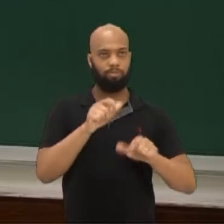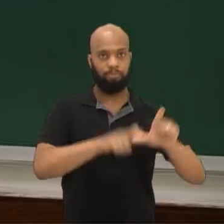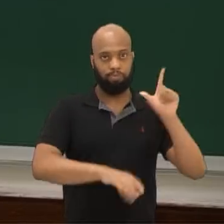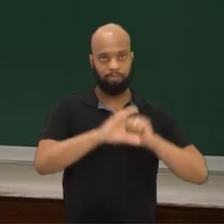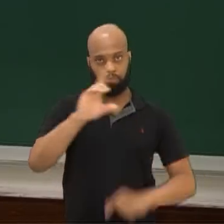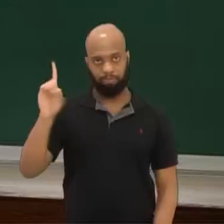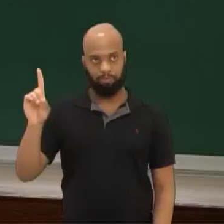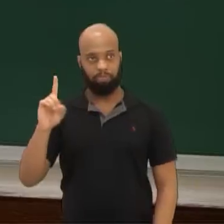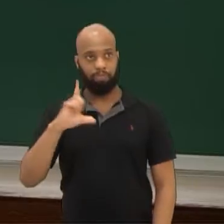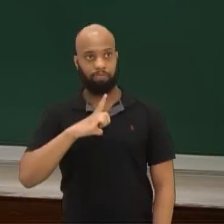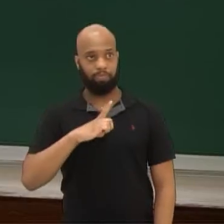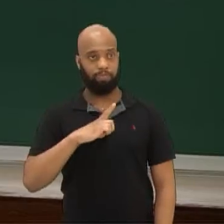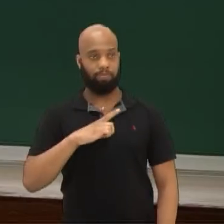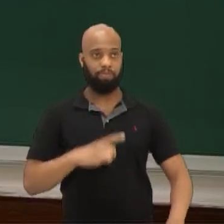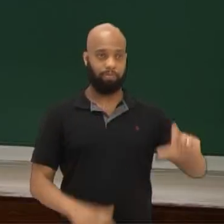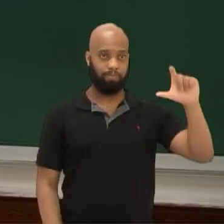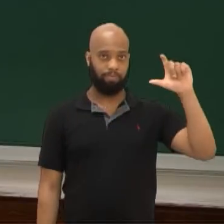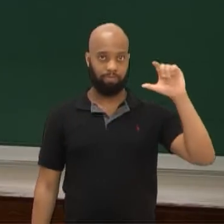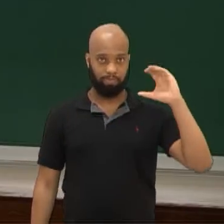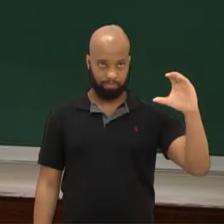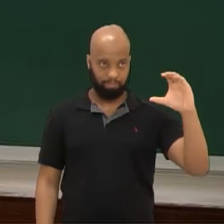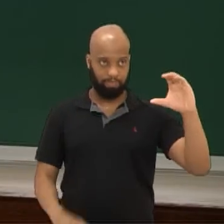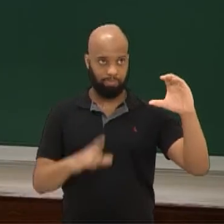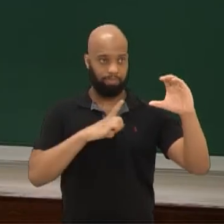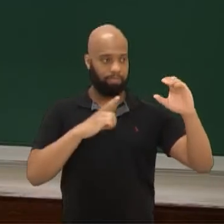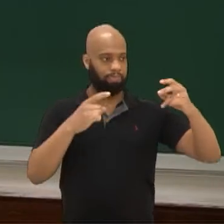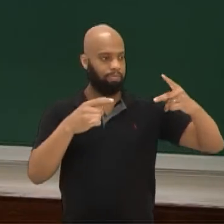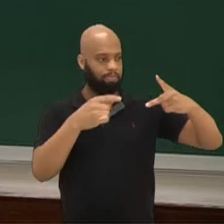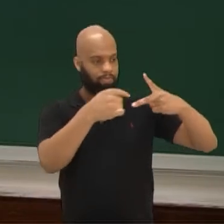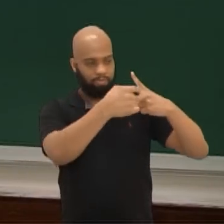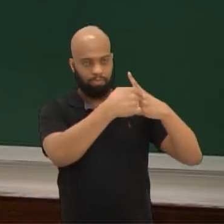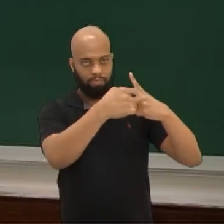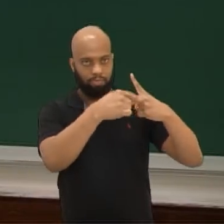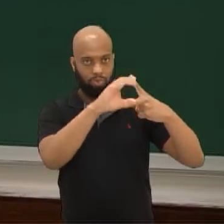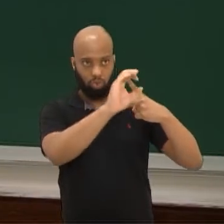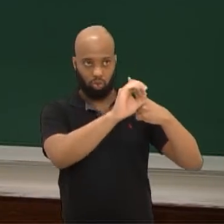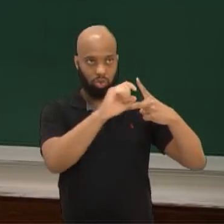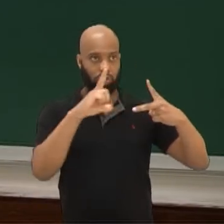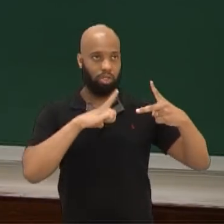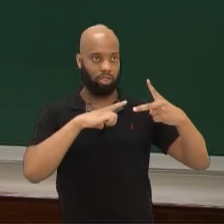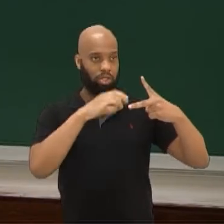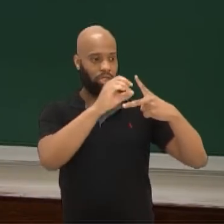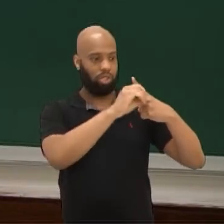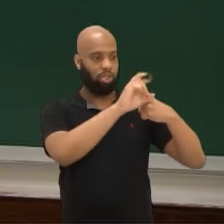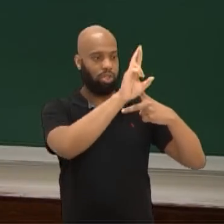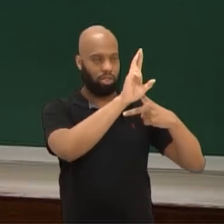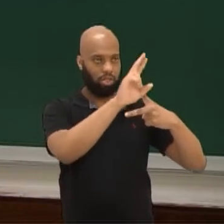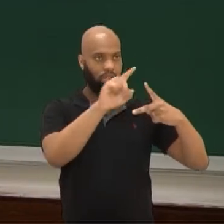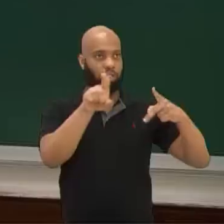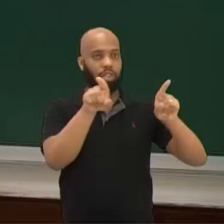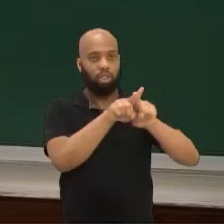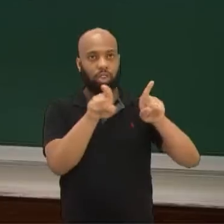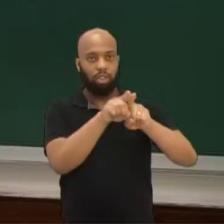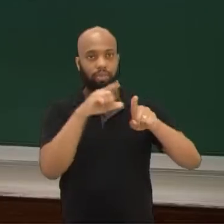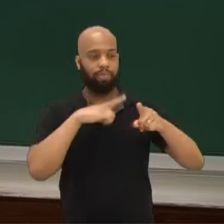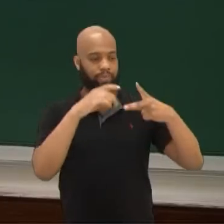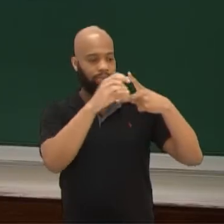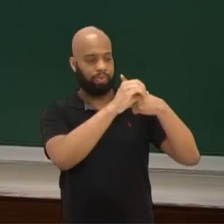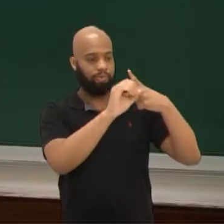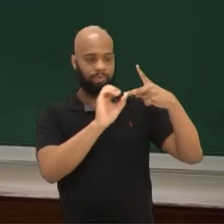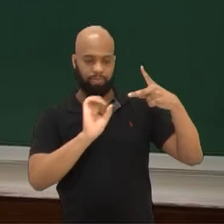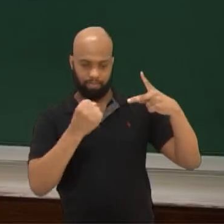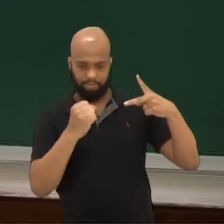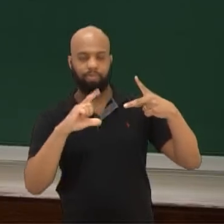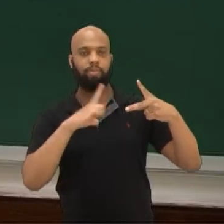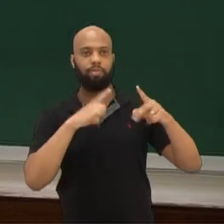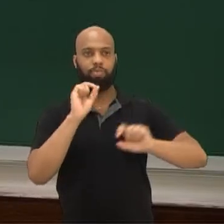Observem lá, a letra C eu tenho o ângulo em O, meu segmento de reta OR e meu outro segmento de reta OS.